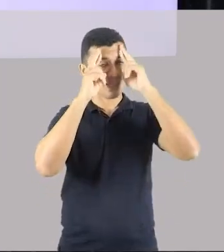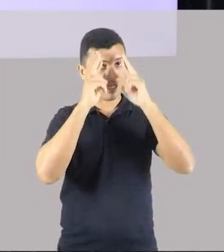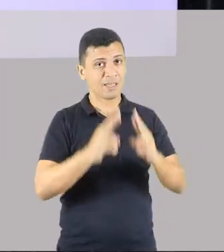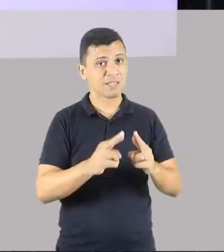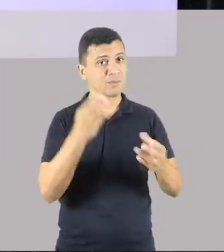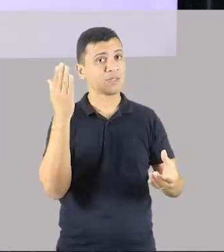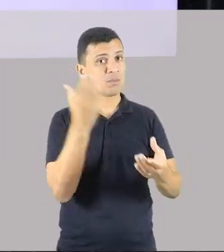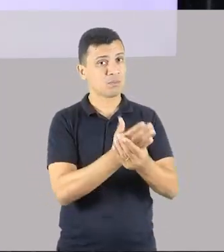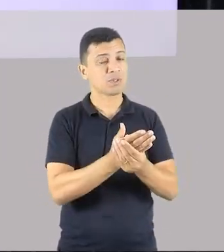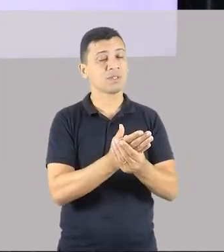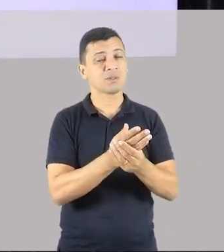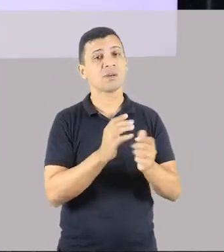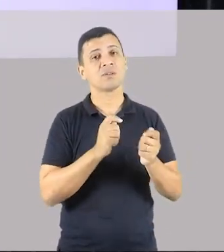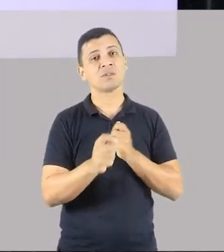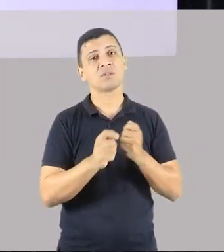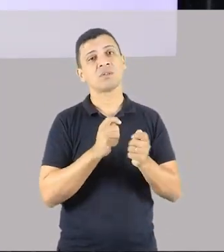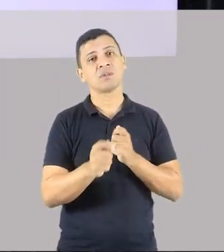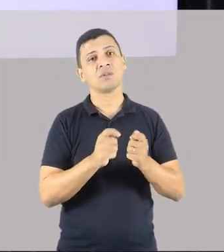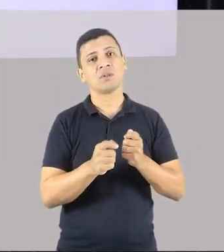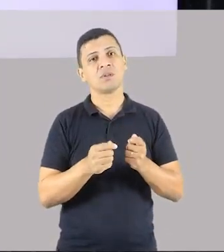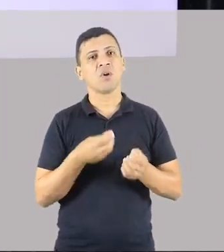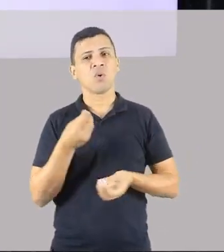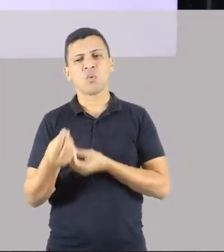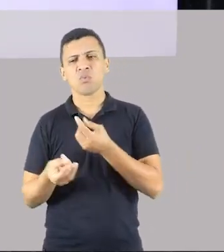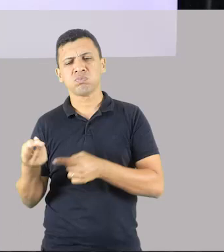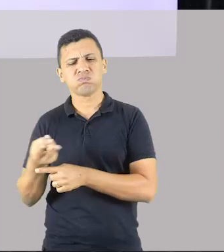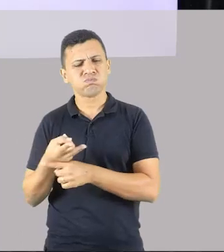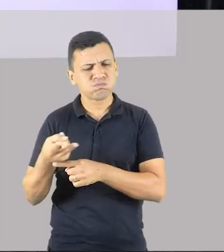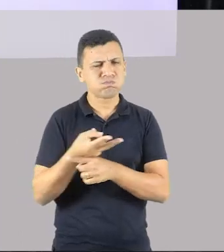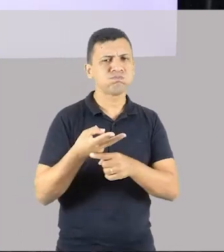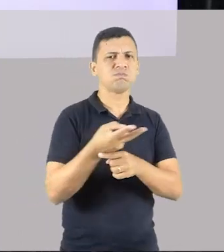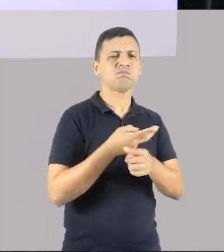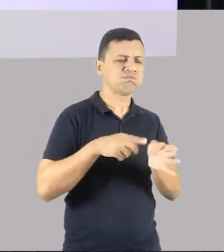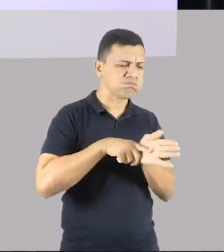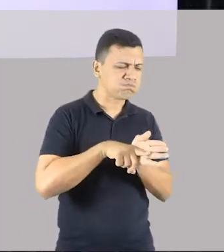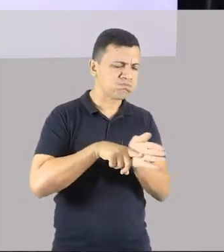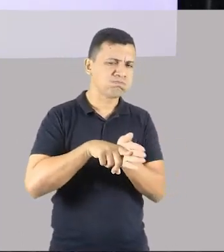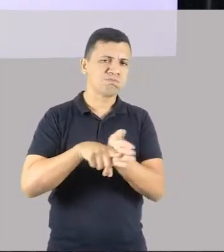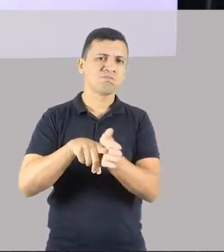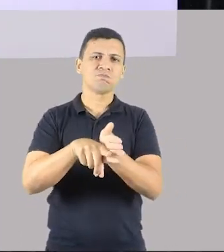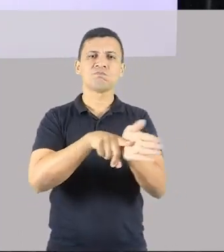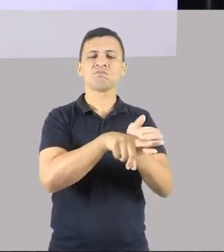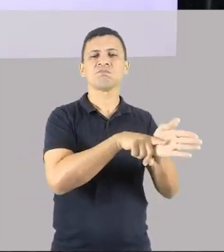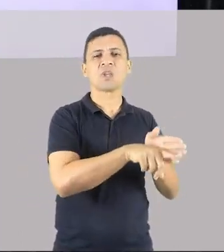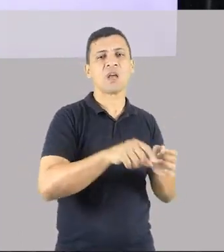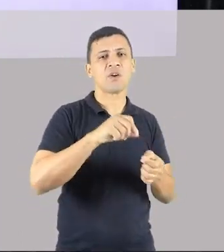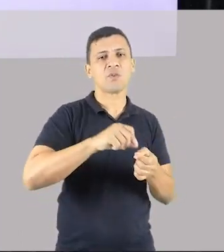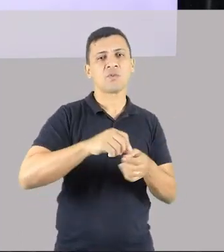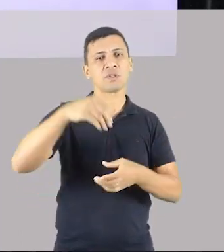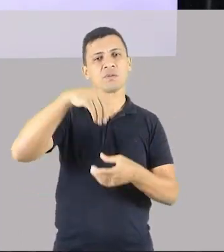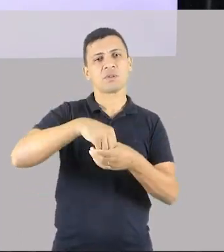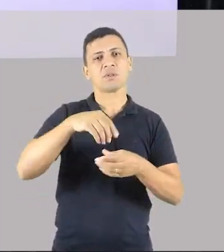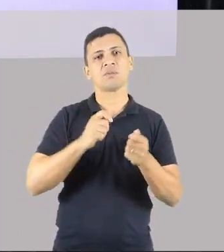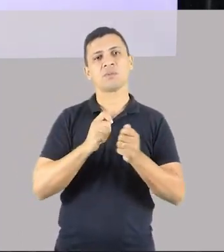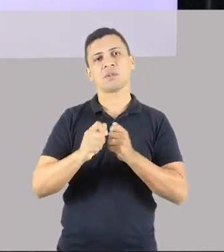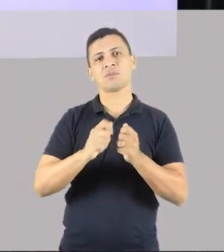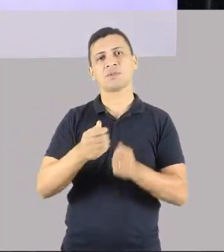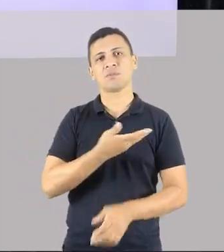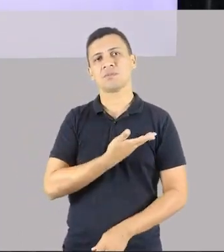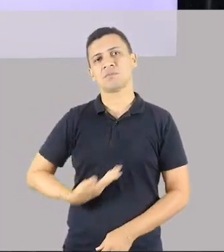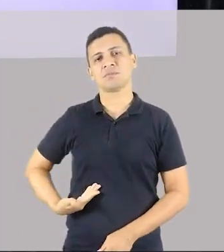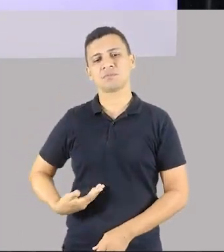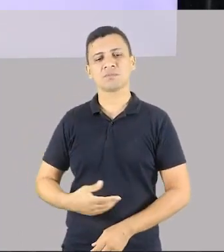isso vai regular como as investigações, as sindicâncias serão feitas dentro da administração pública.